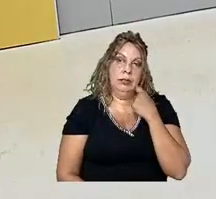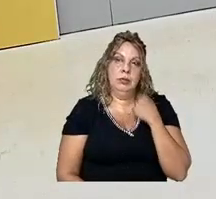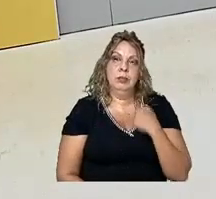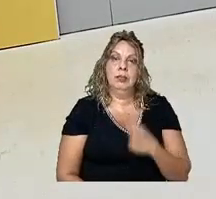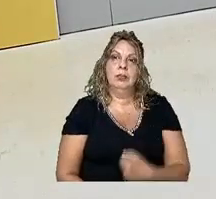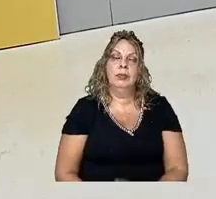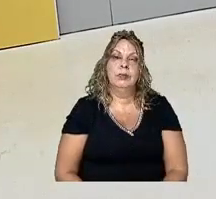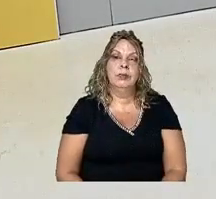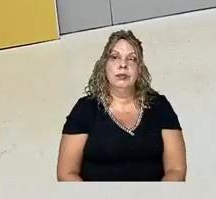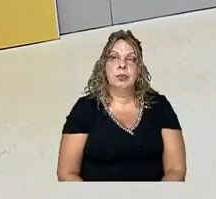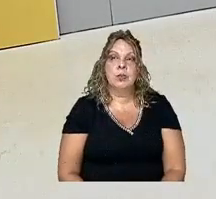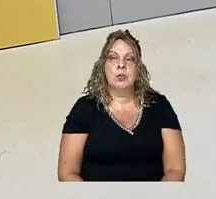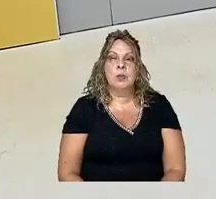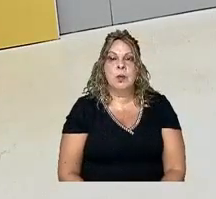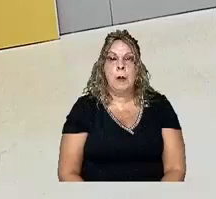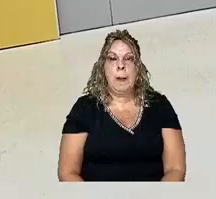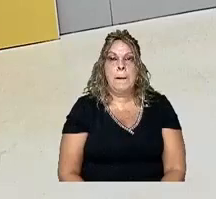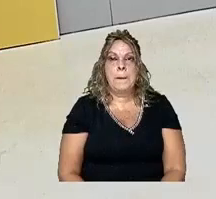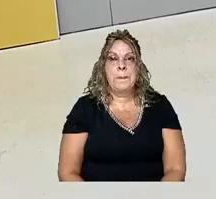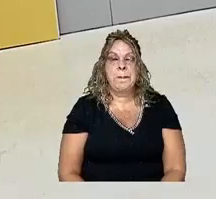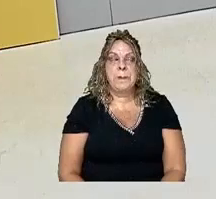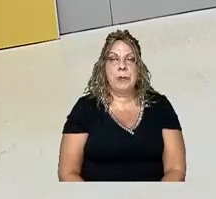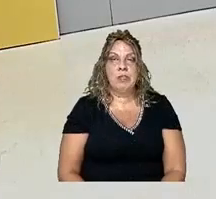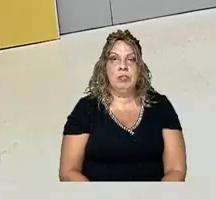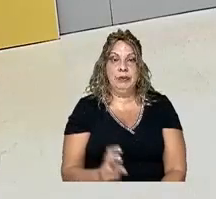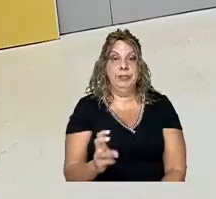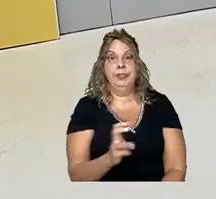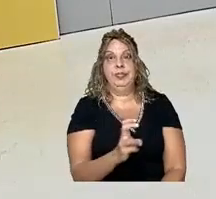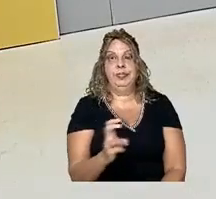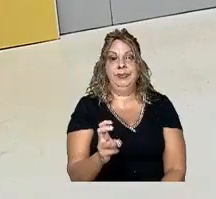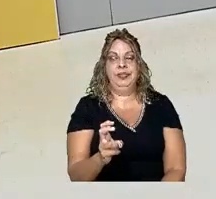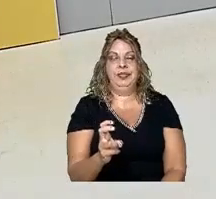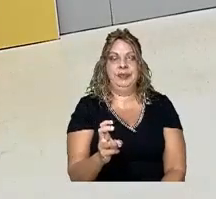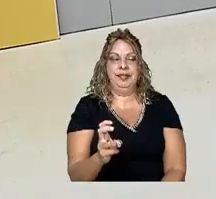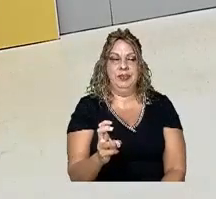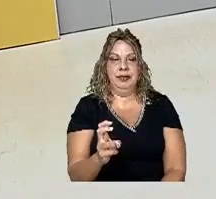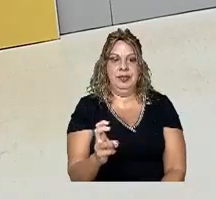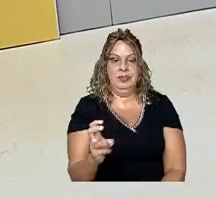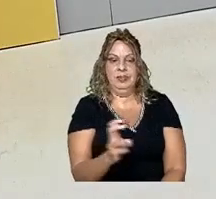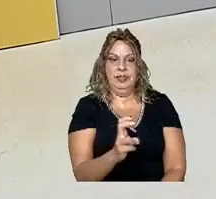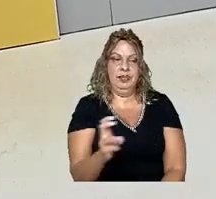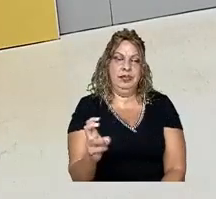40 subiu e saiu, tá valendo 40, valendo também 55,